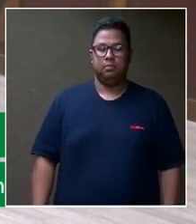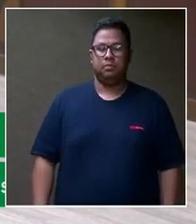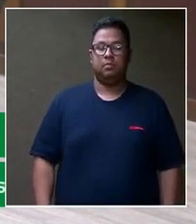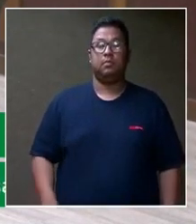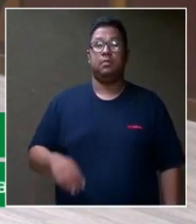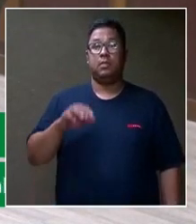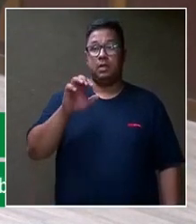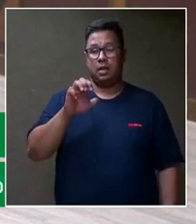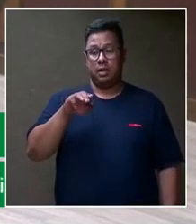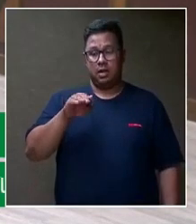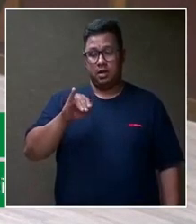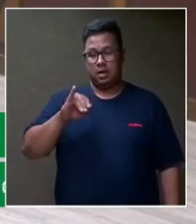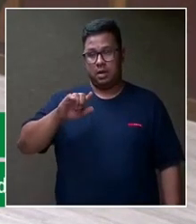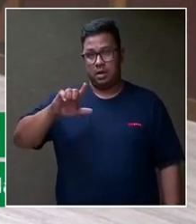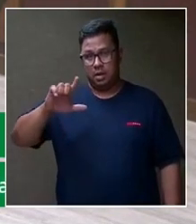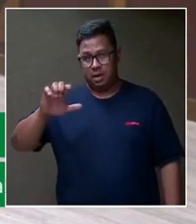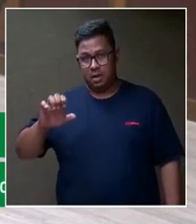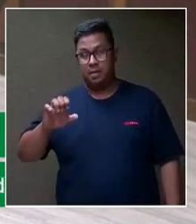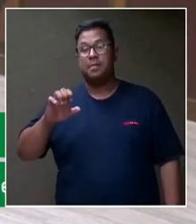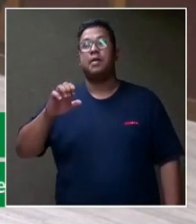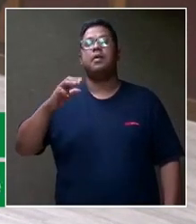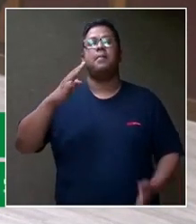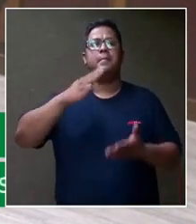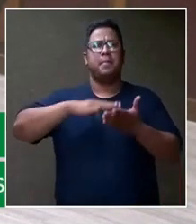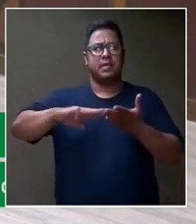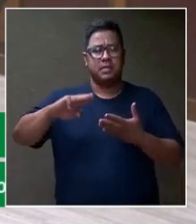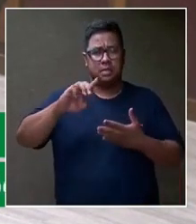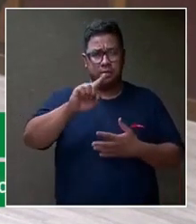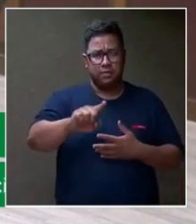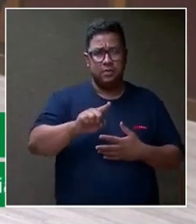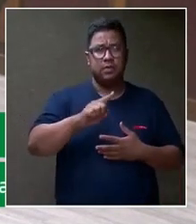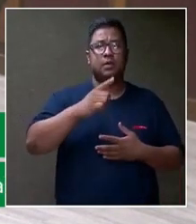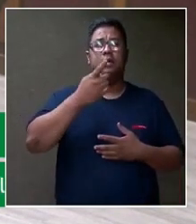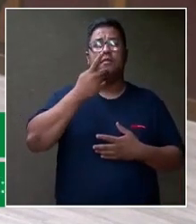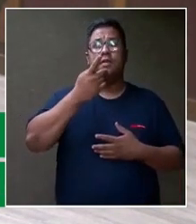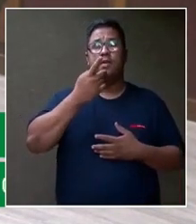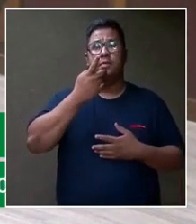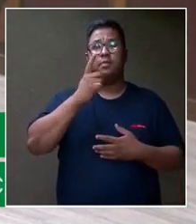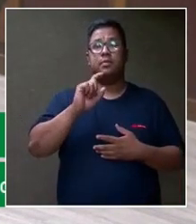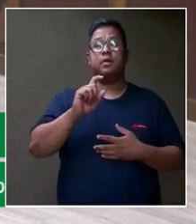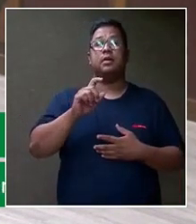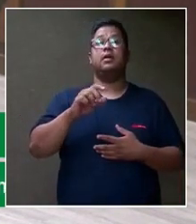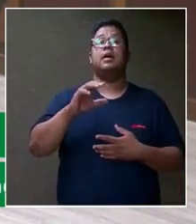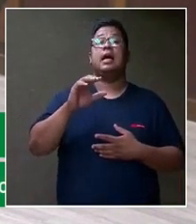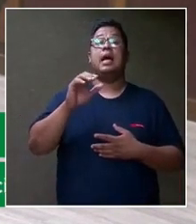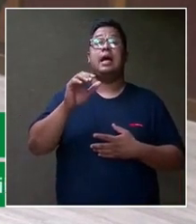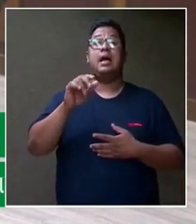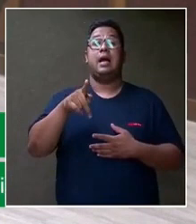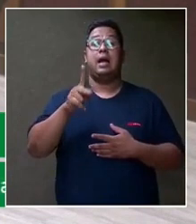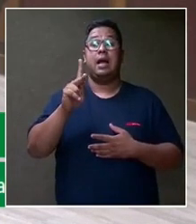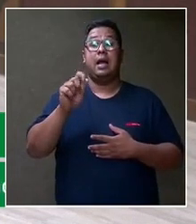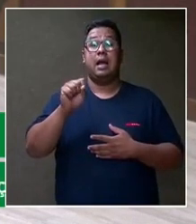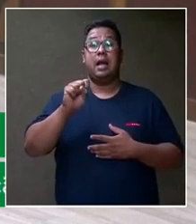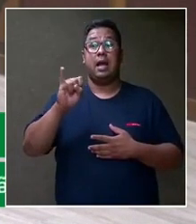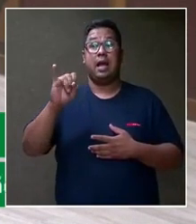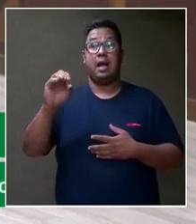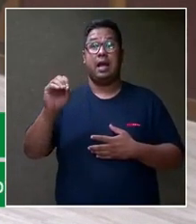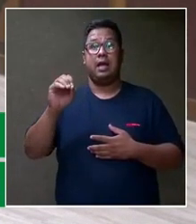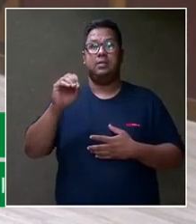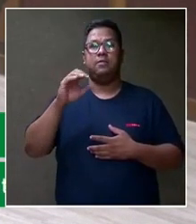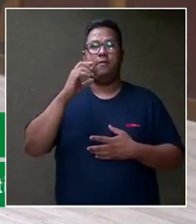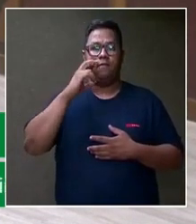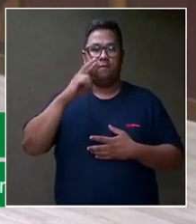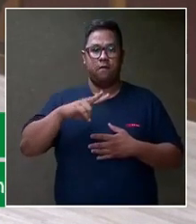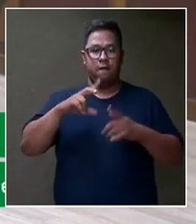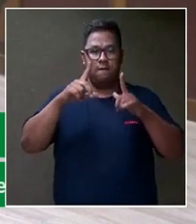a Emily lhe mandou, ela não diz o conteúdo, ela só diz, Cássio pegou as fotos no meu